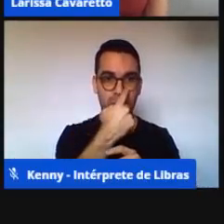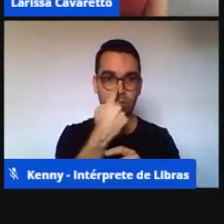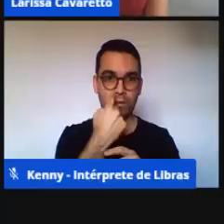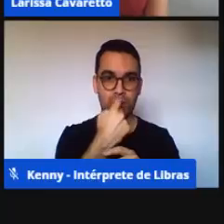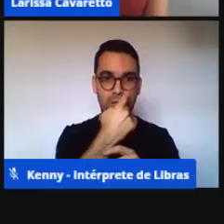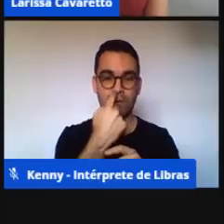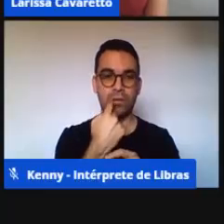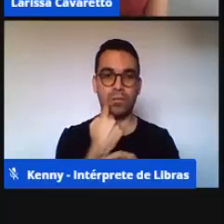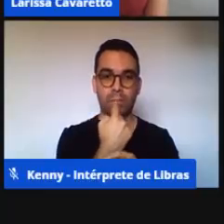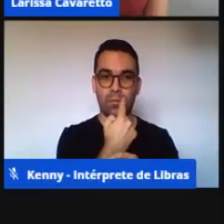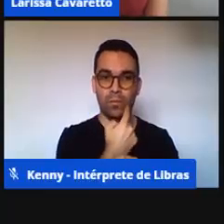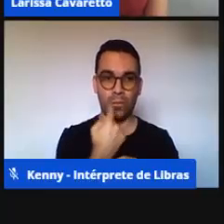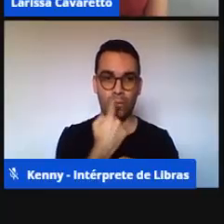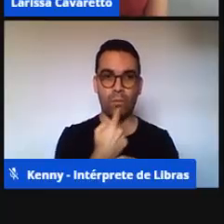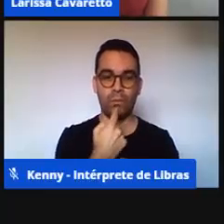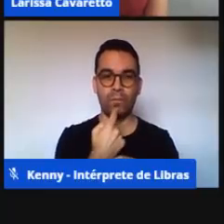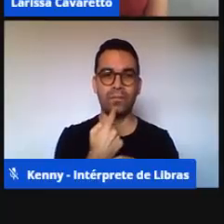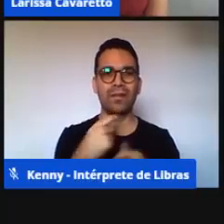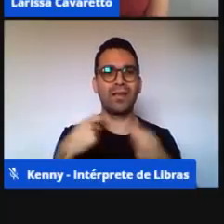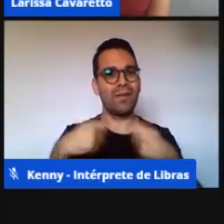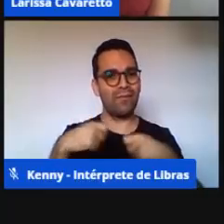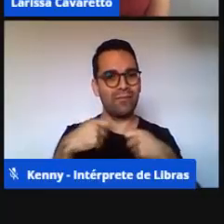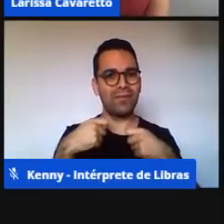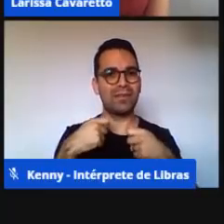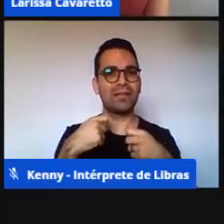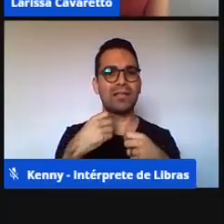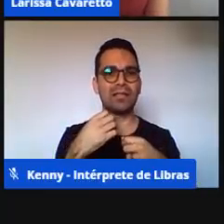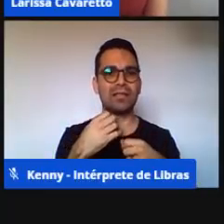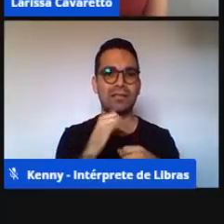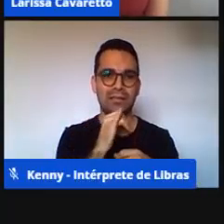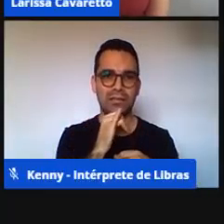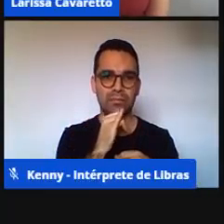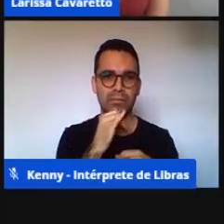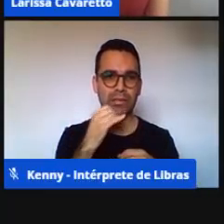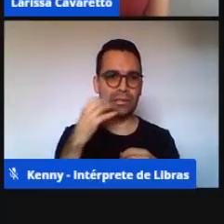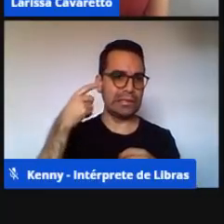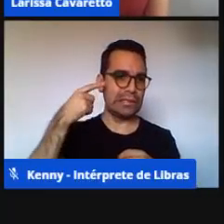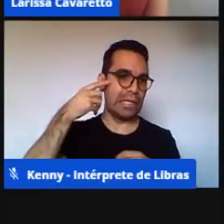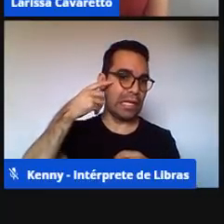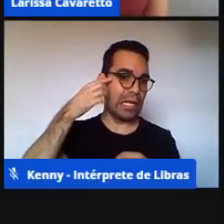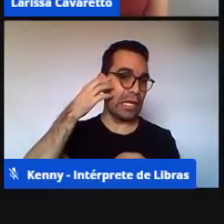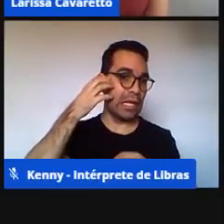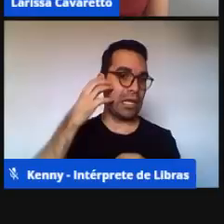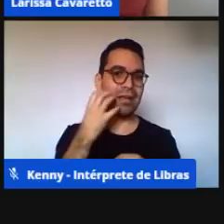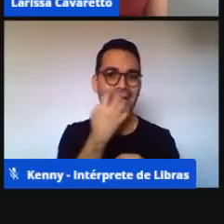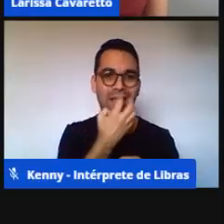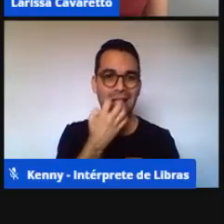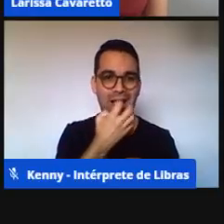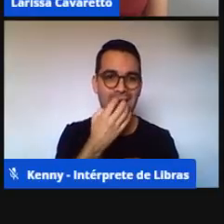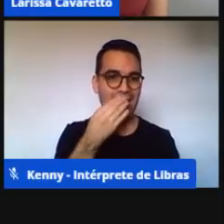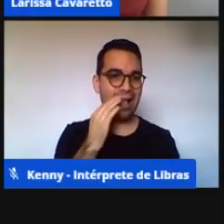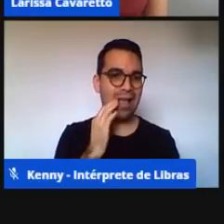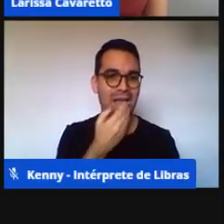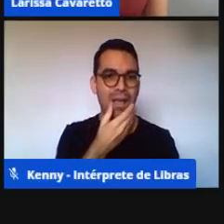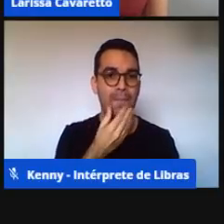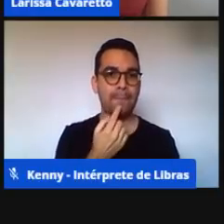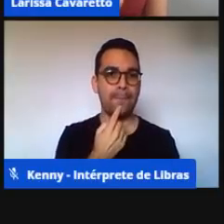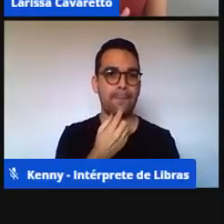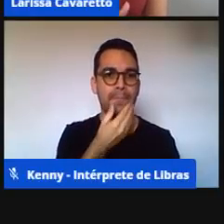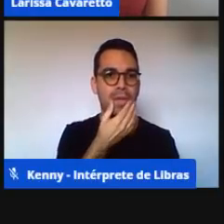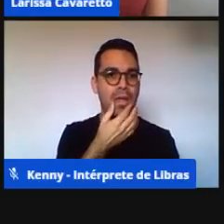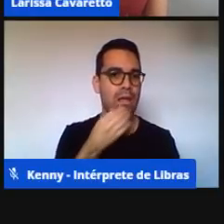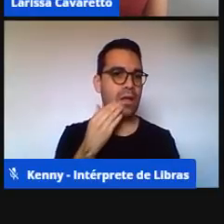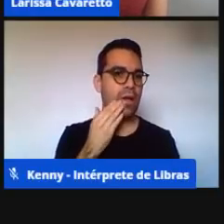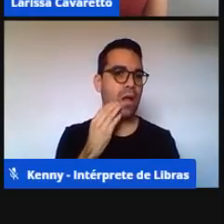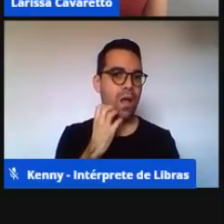coisa incomodando, o nosso nariz está coçando, o olho está coçando. Não tem jeito, você vai tocar o seu rosto, vai tocar o seu olho,